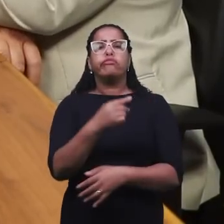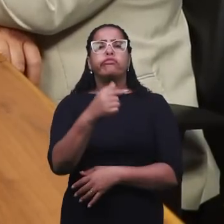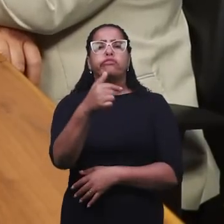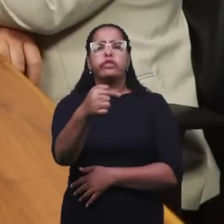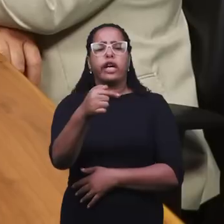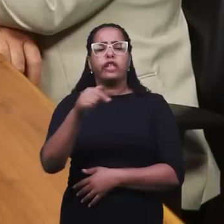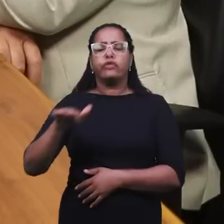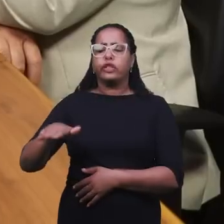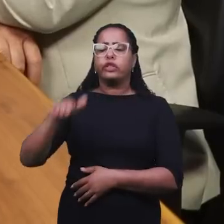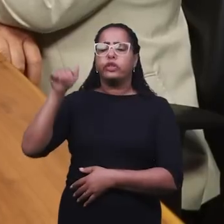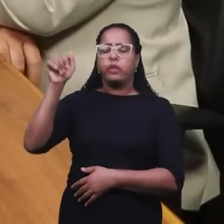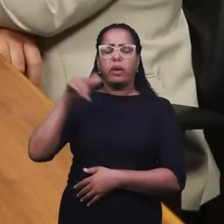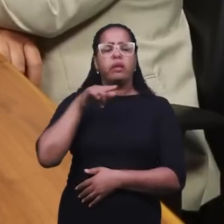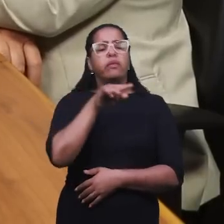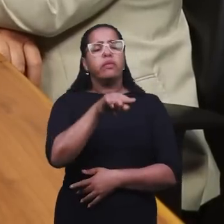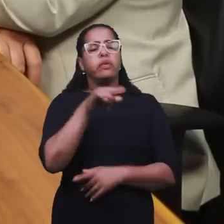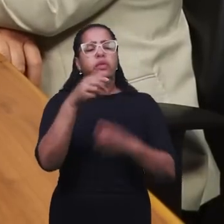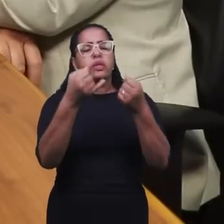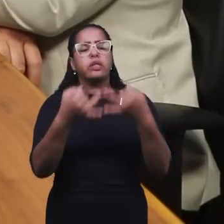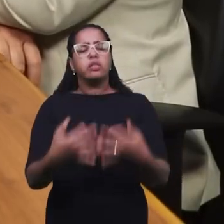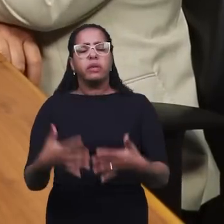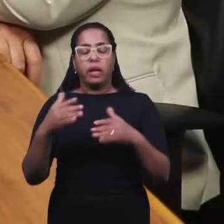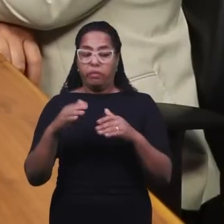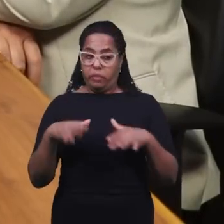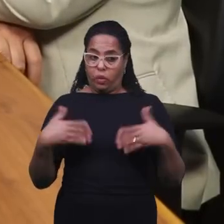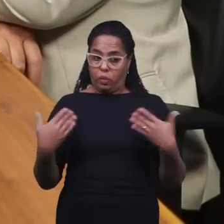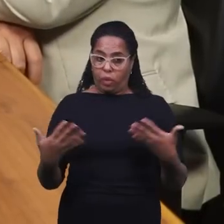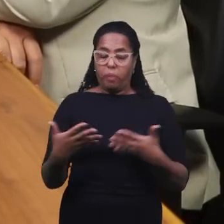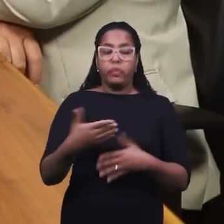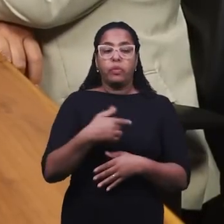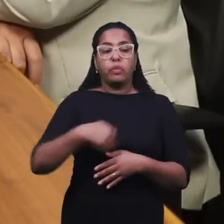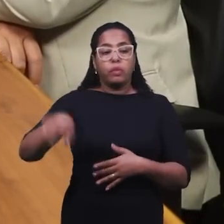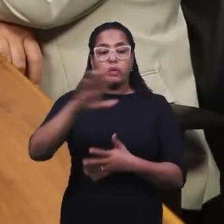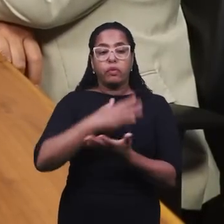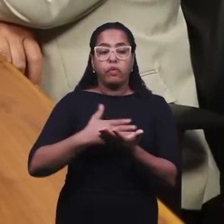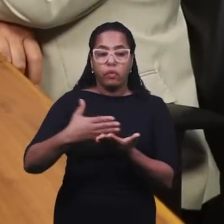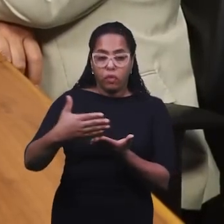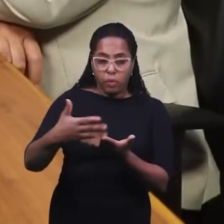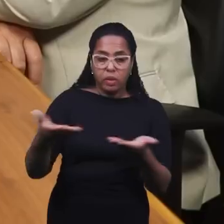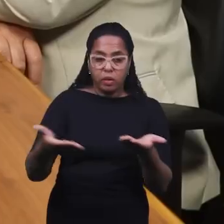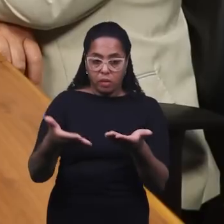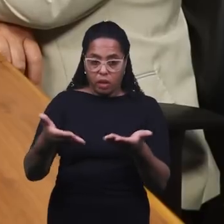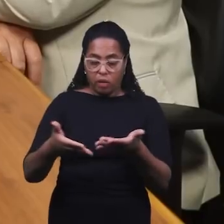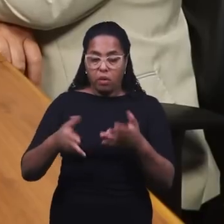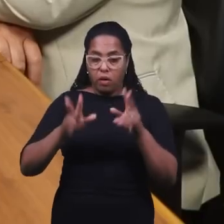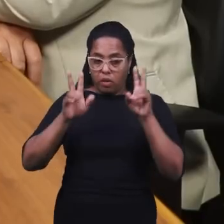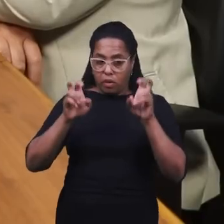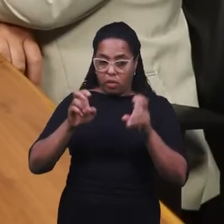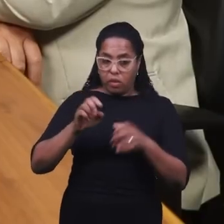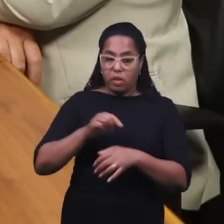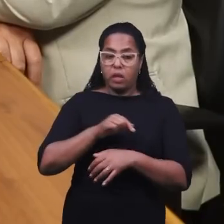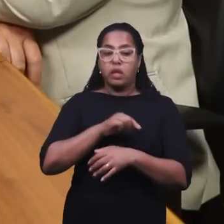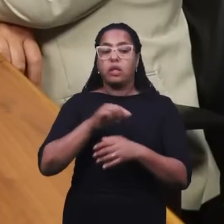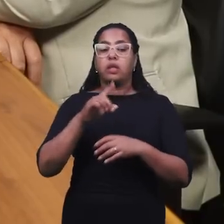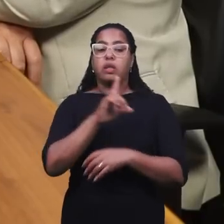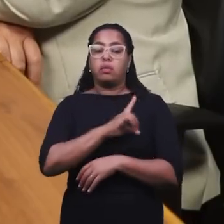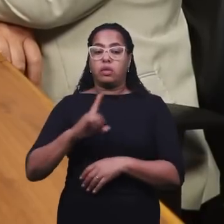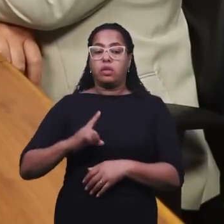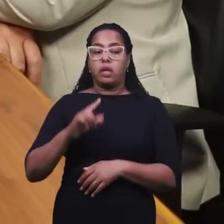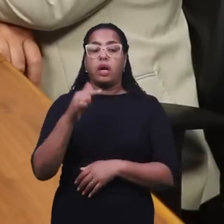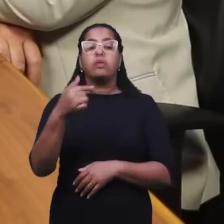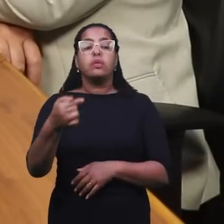um aspecto ali da origem do diaconato, onde você falou que foram 7 diáconos que foram levantados e você quer